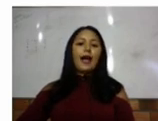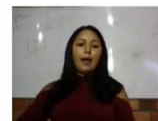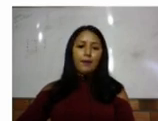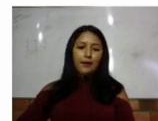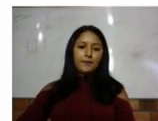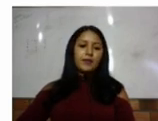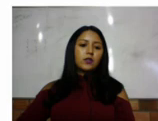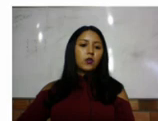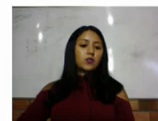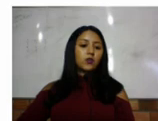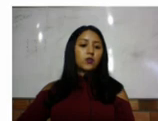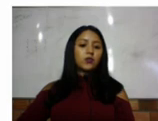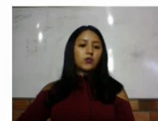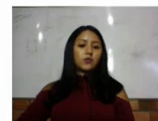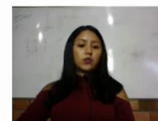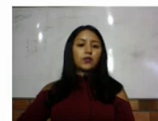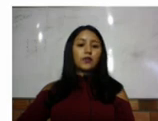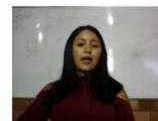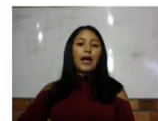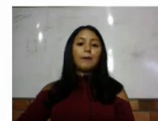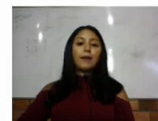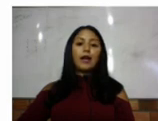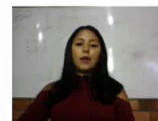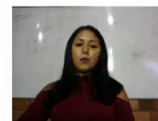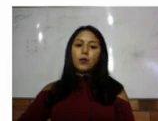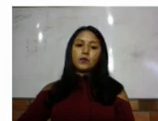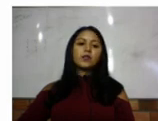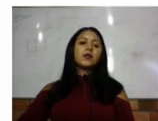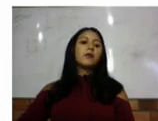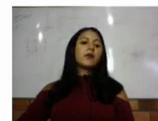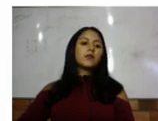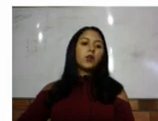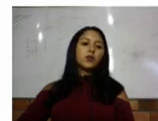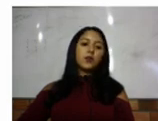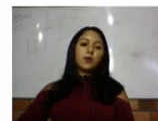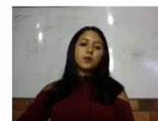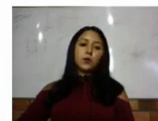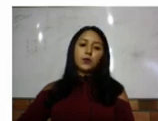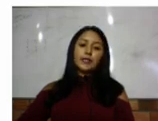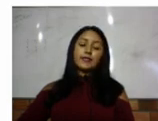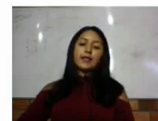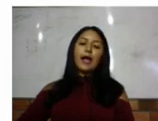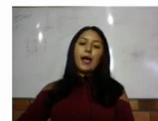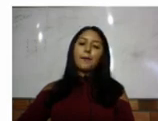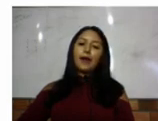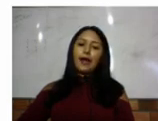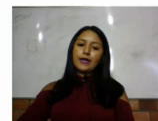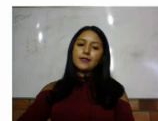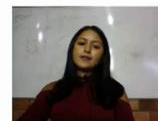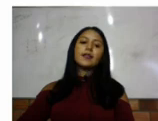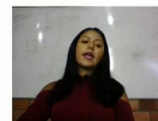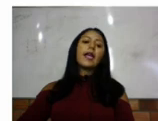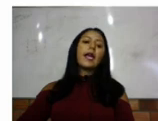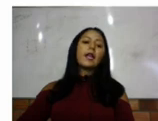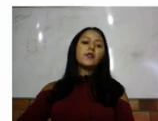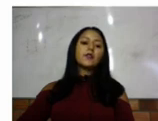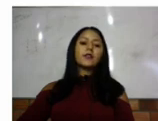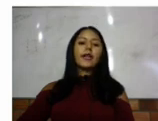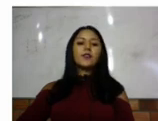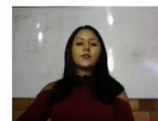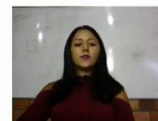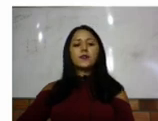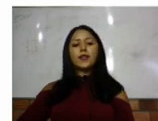os tênis a vila nos outros nos outra hablamos bolsa outros robôs outras hablas